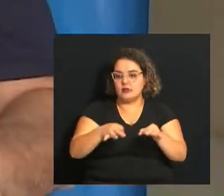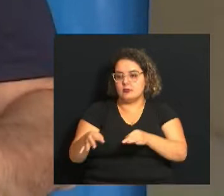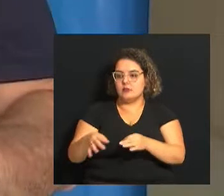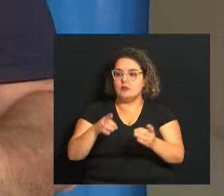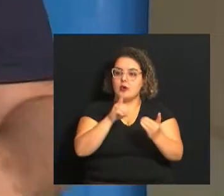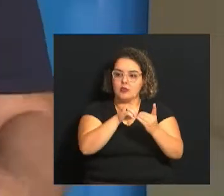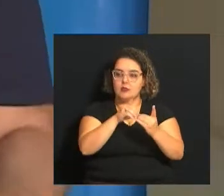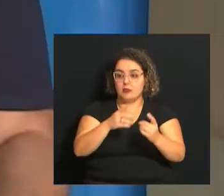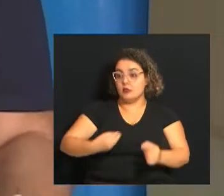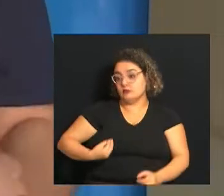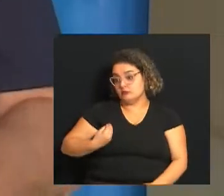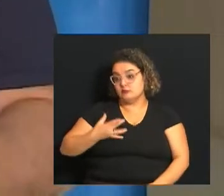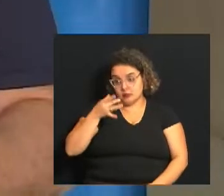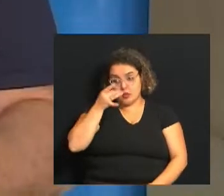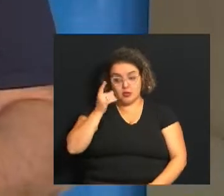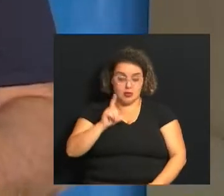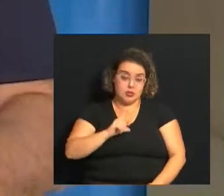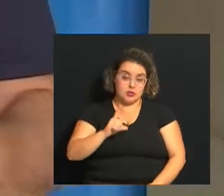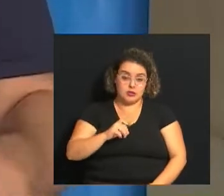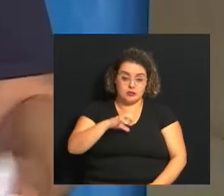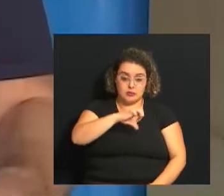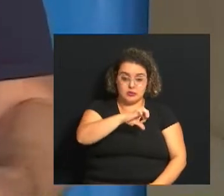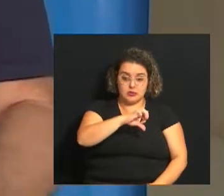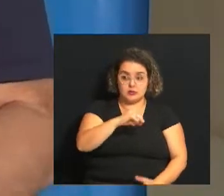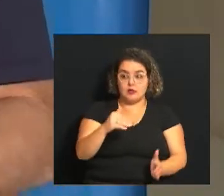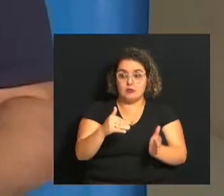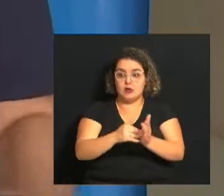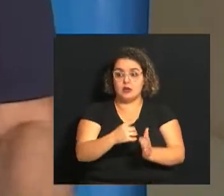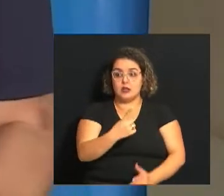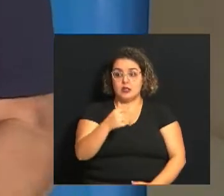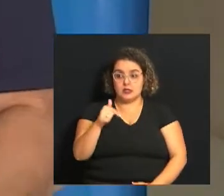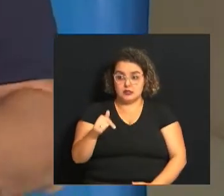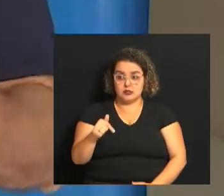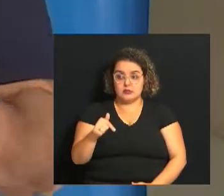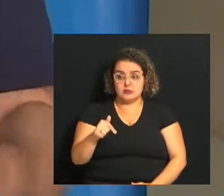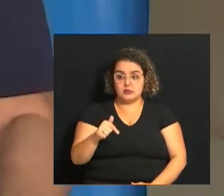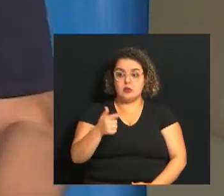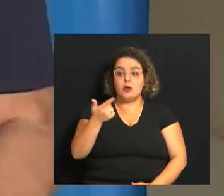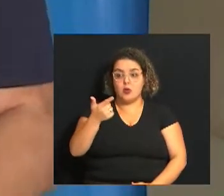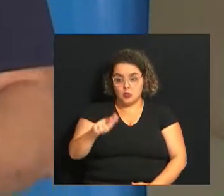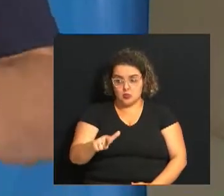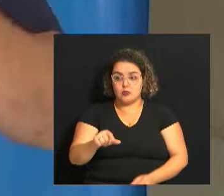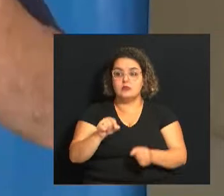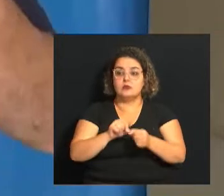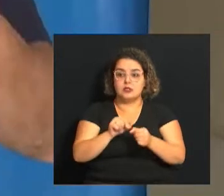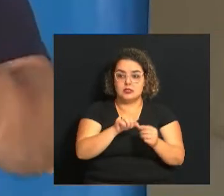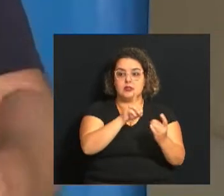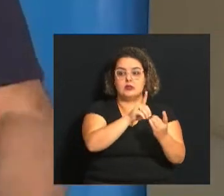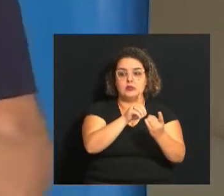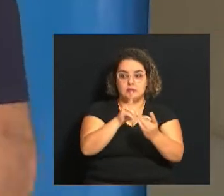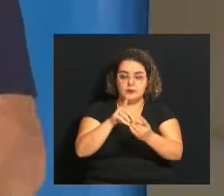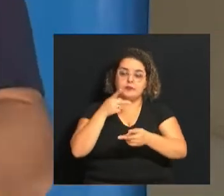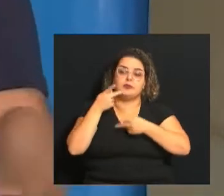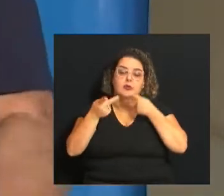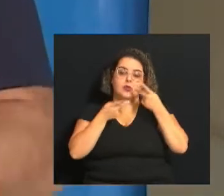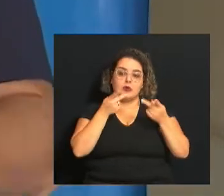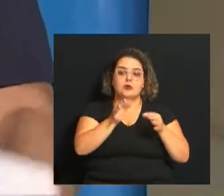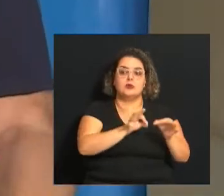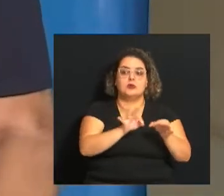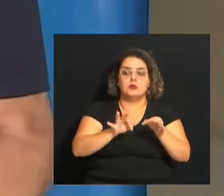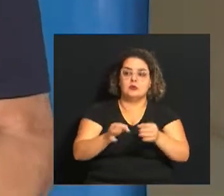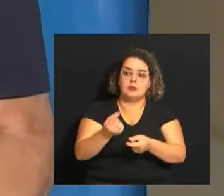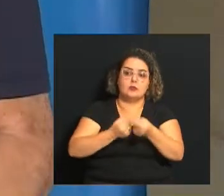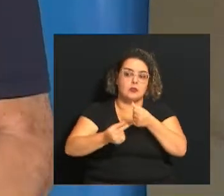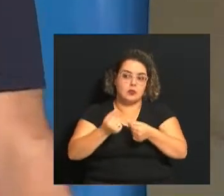presencial aqui, que nós temos das 9 às 17, que continuaremos fazendo atendimento, falando sobre planejamento,